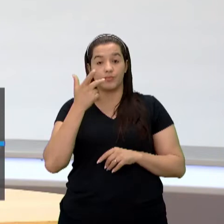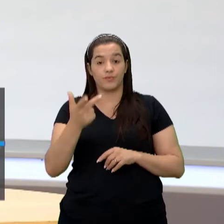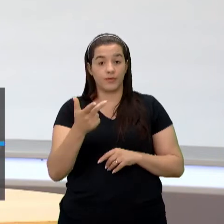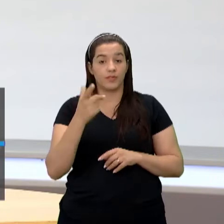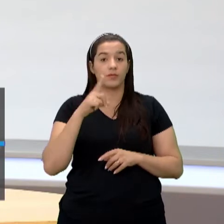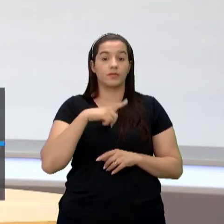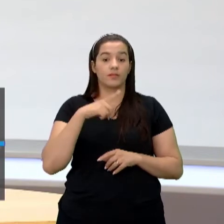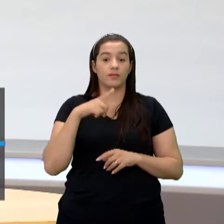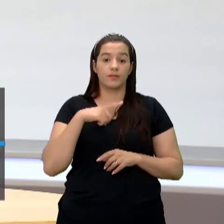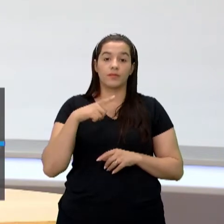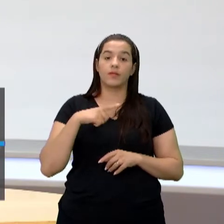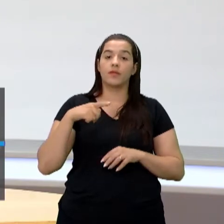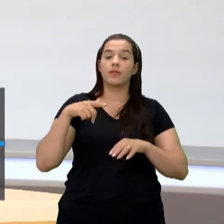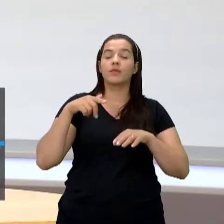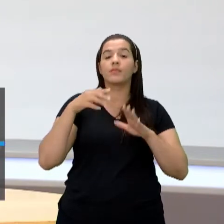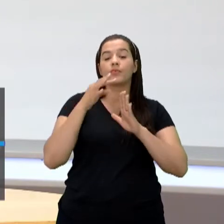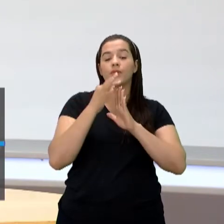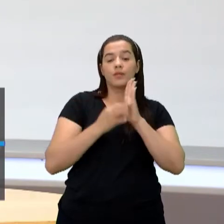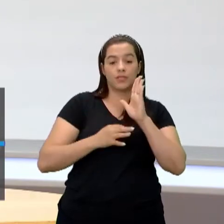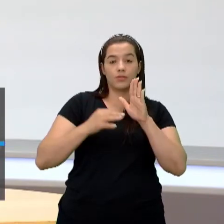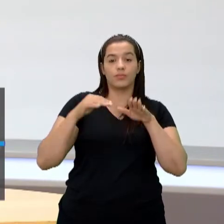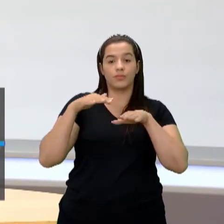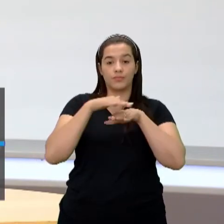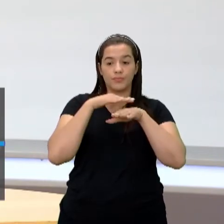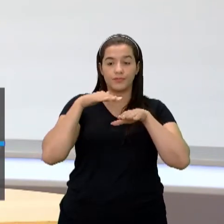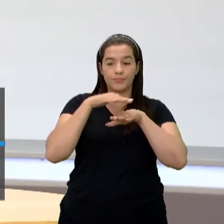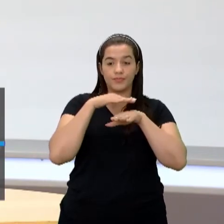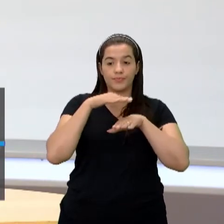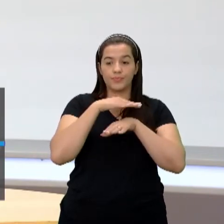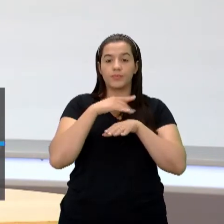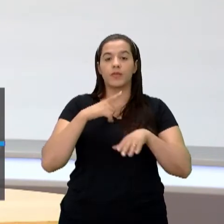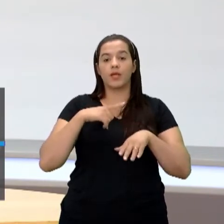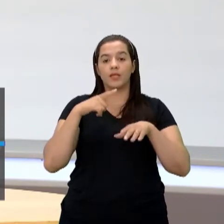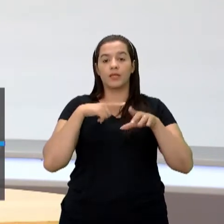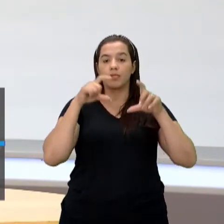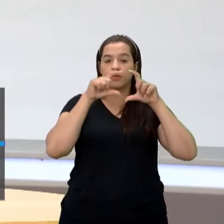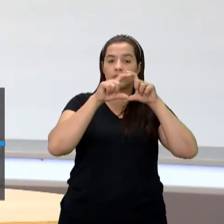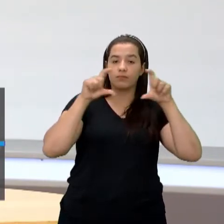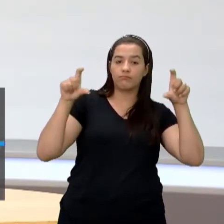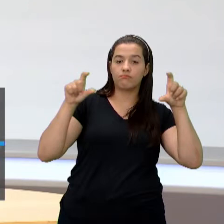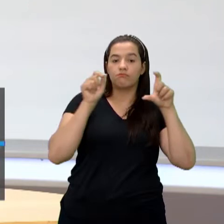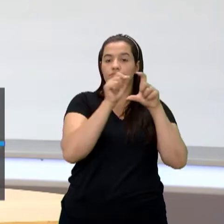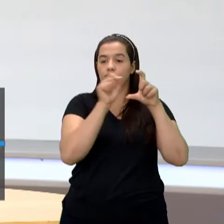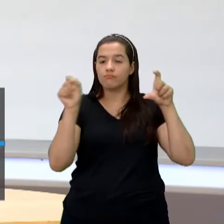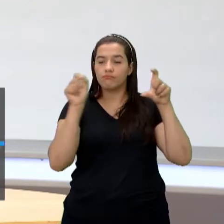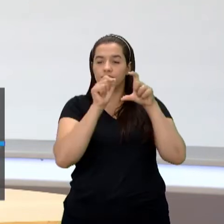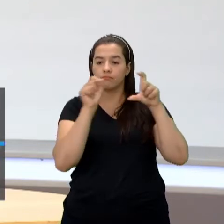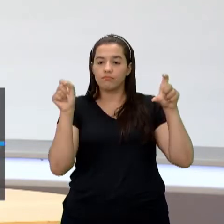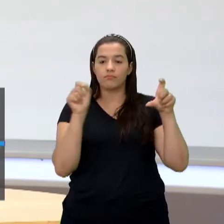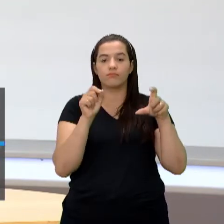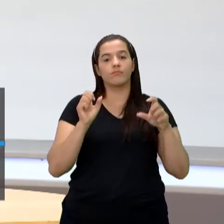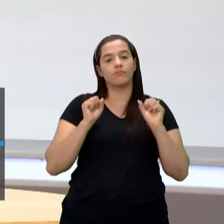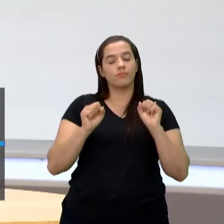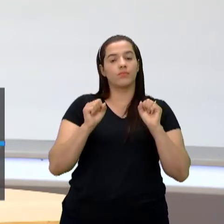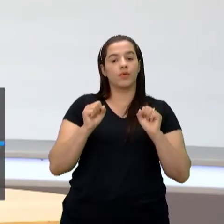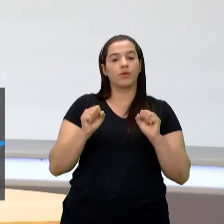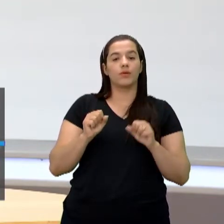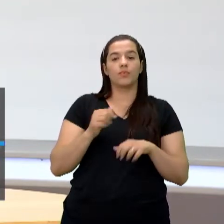na superfície do texto. Você pode ir lá, né, sublinhar, você pode grifar. O que